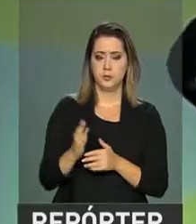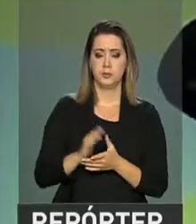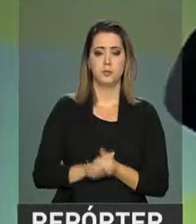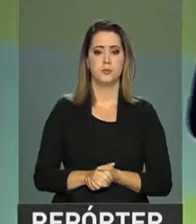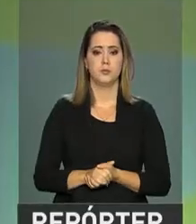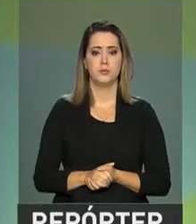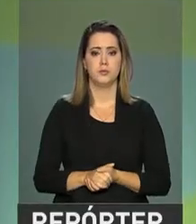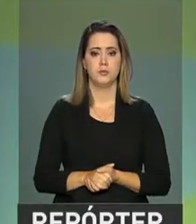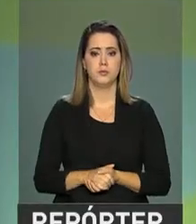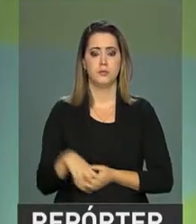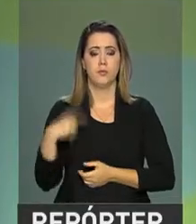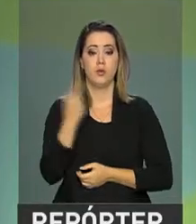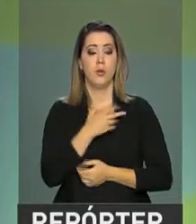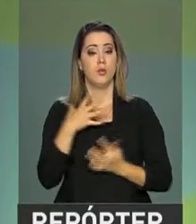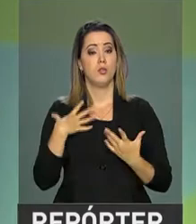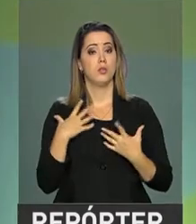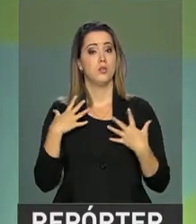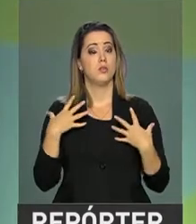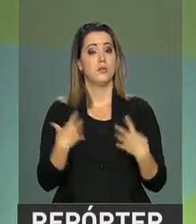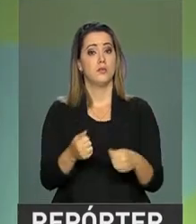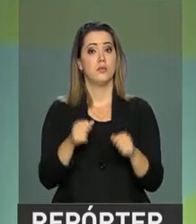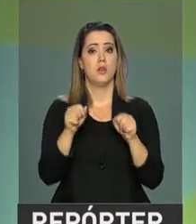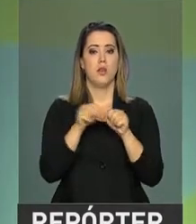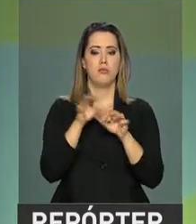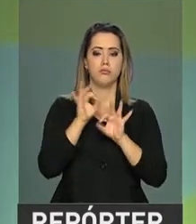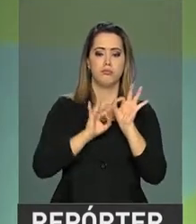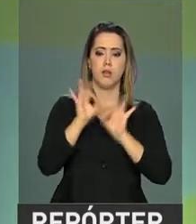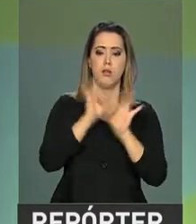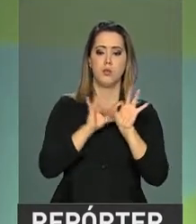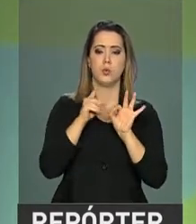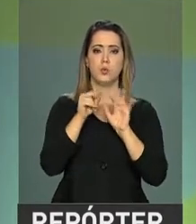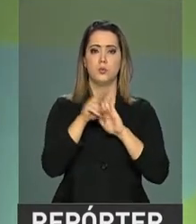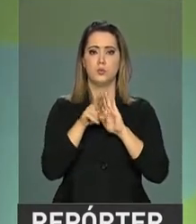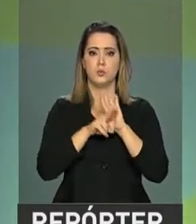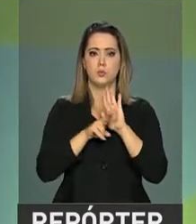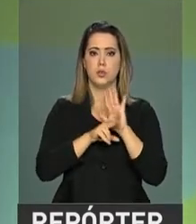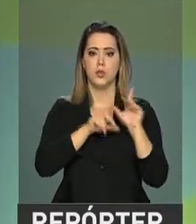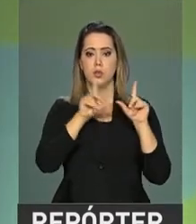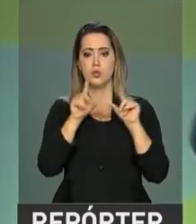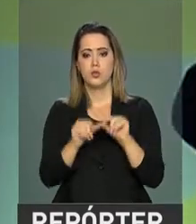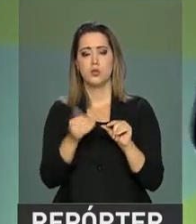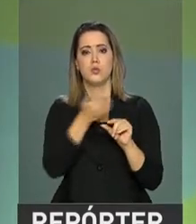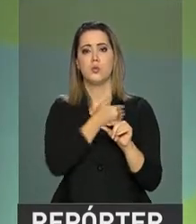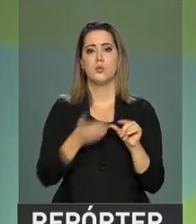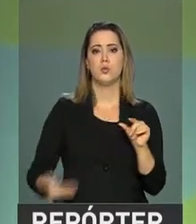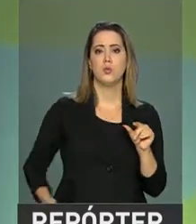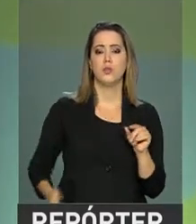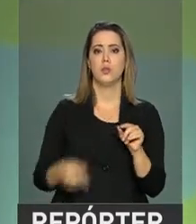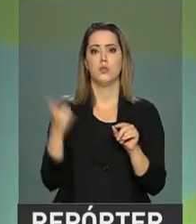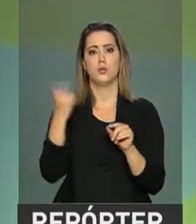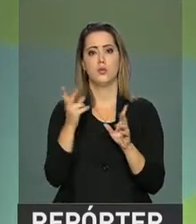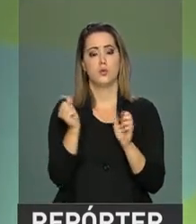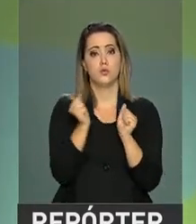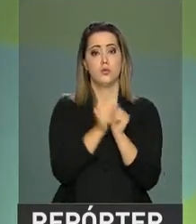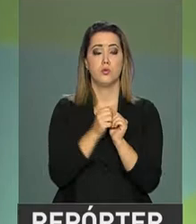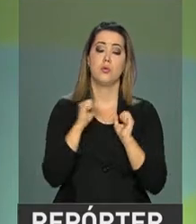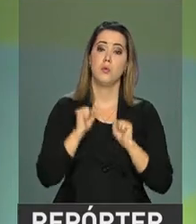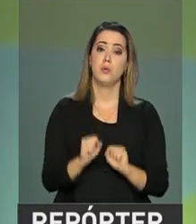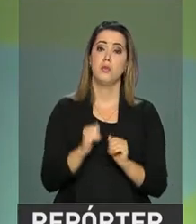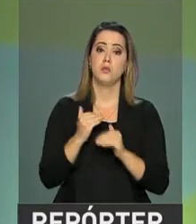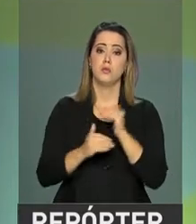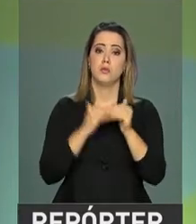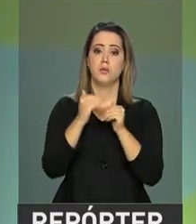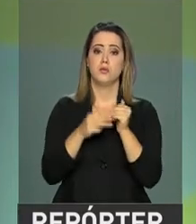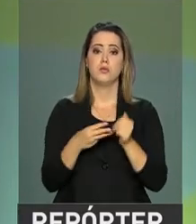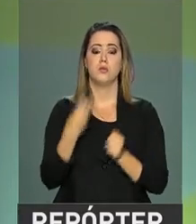fazendo se todas as reformas e pressupondo a diminuição do tamanho do governo as duas coisas juntas não podemos aumentar